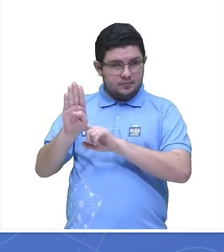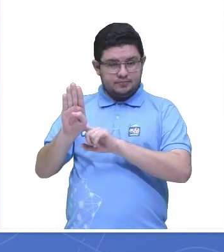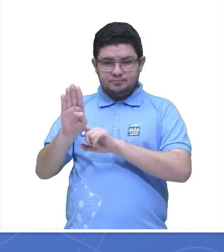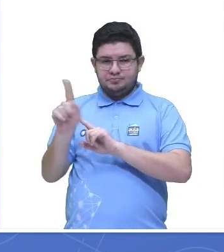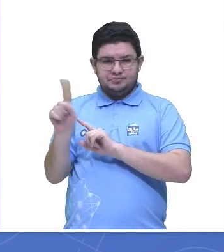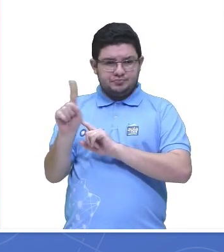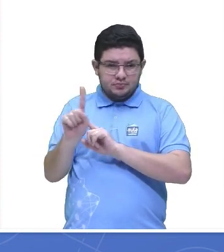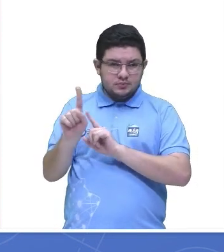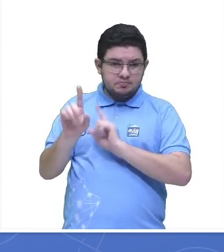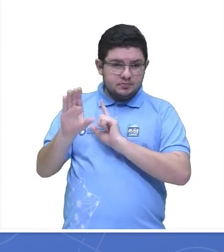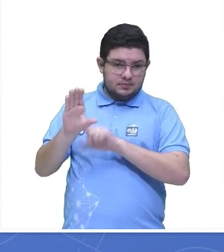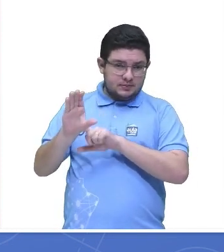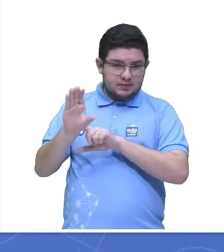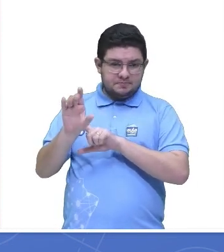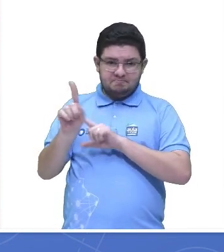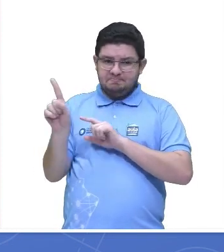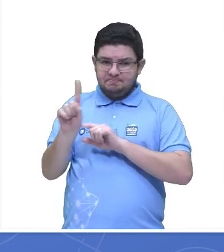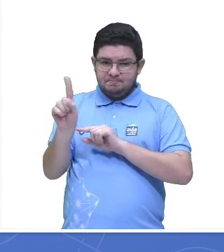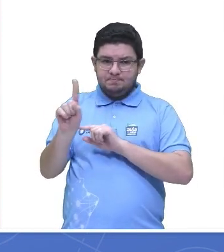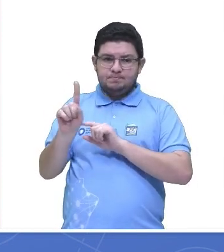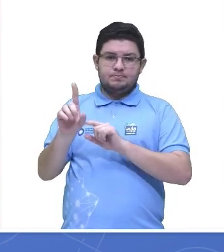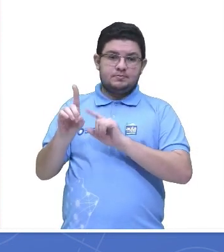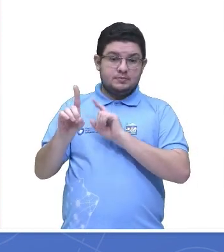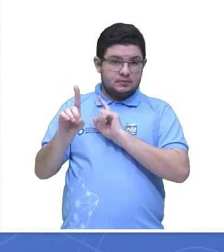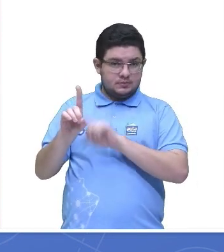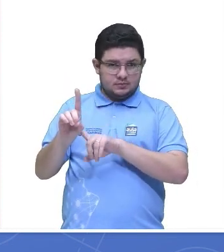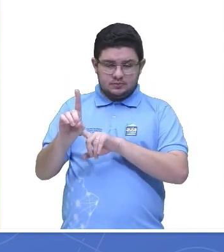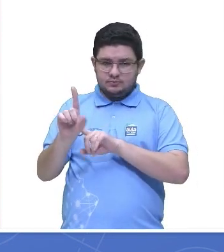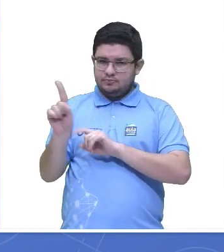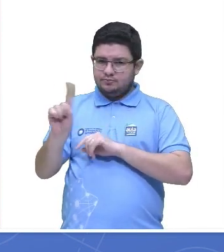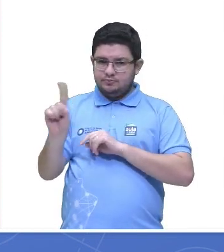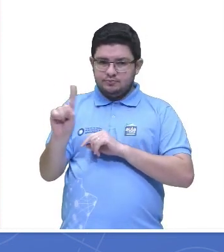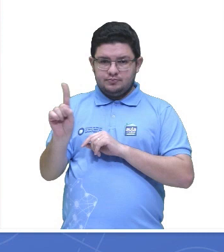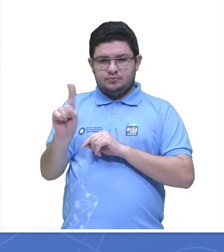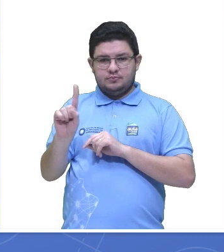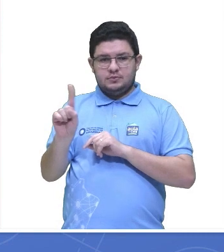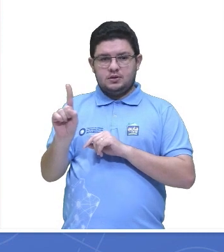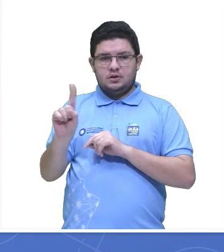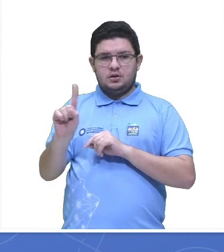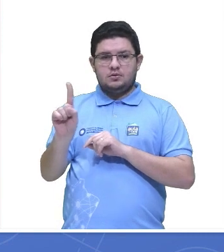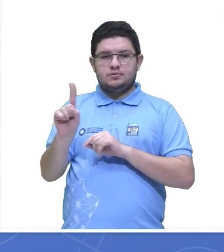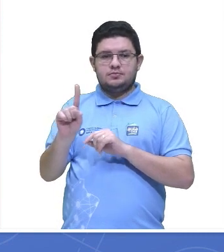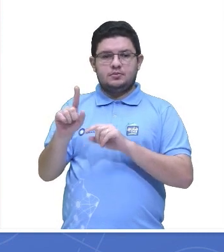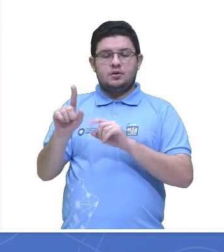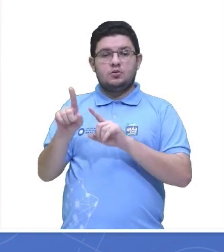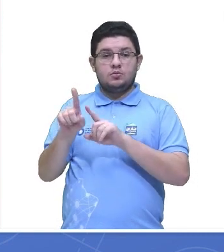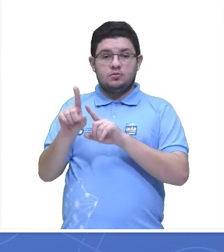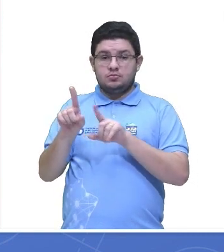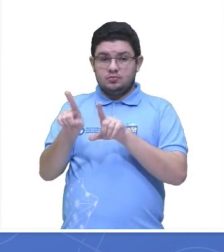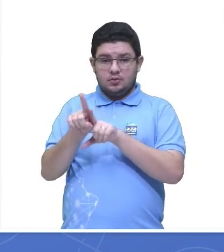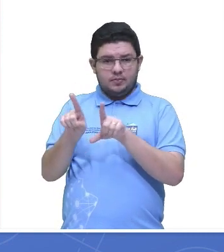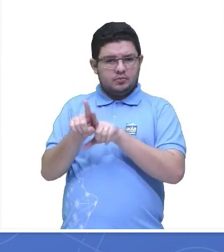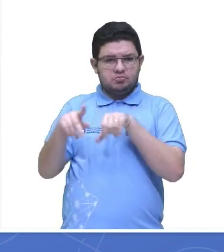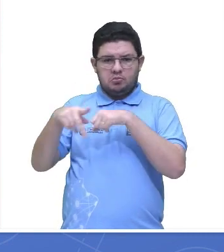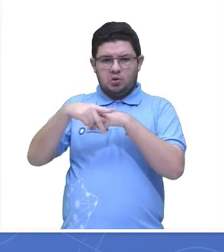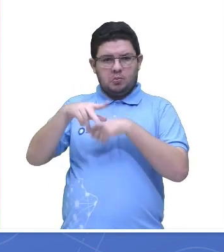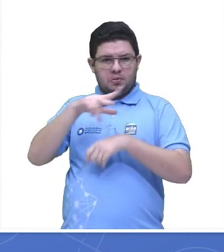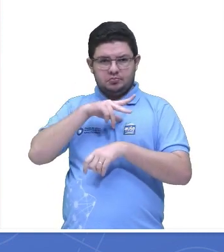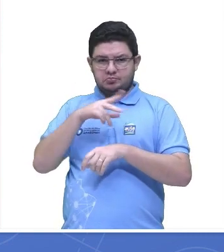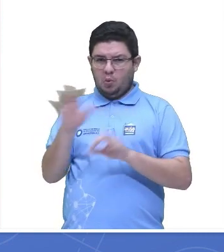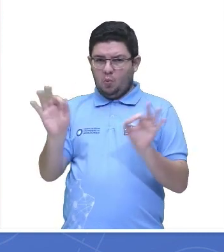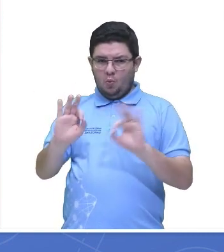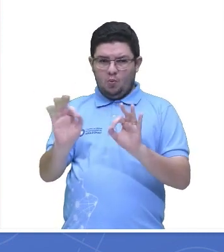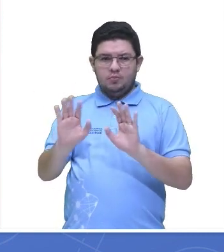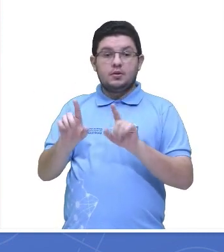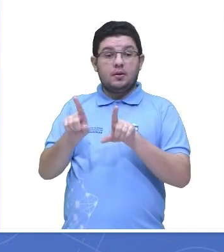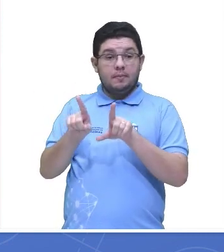letra C não é um verbo de ligação, letra D, um pronome pessoal não é pronome, e é sim uma